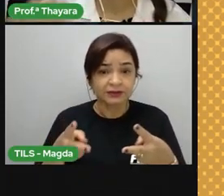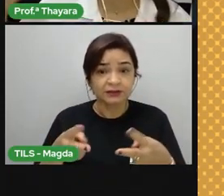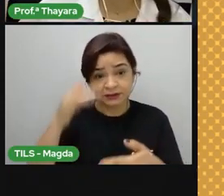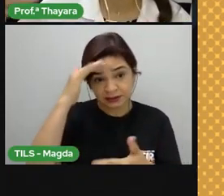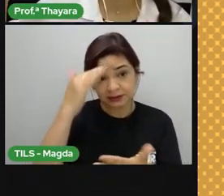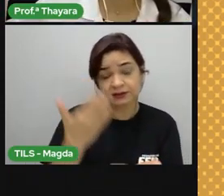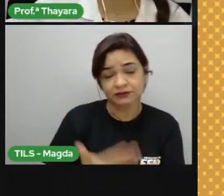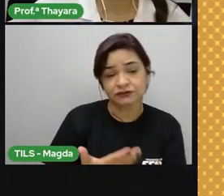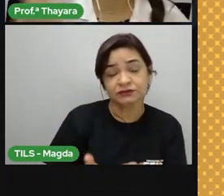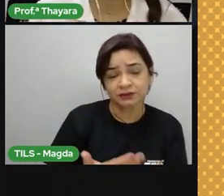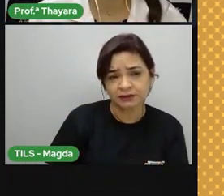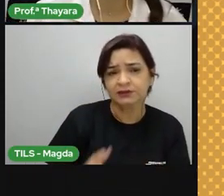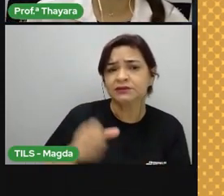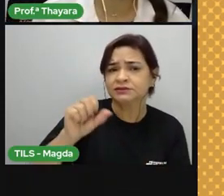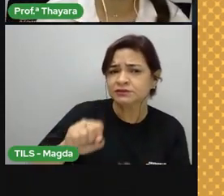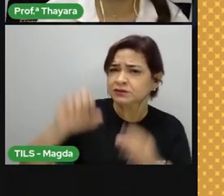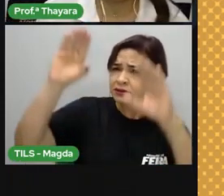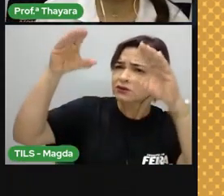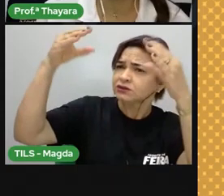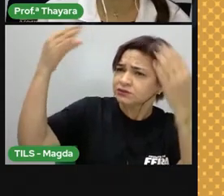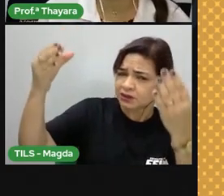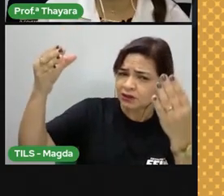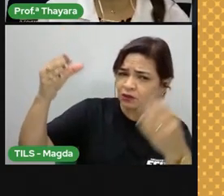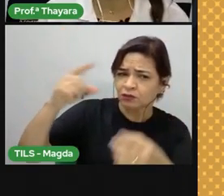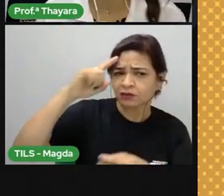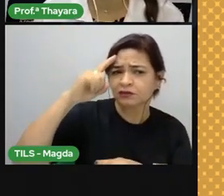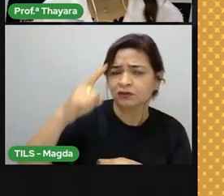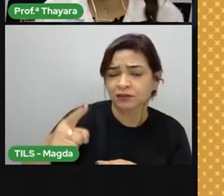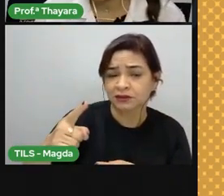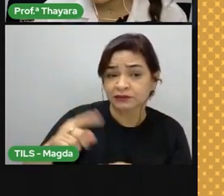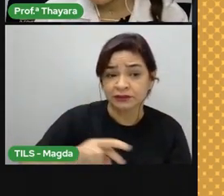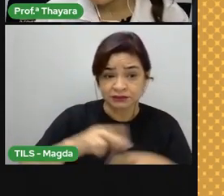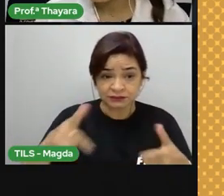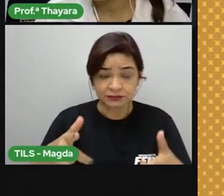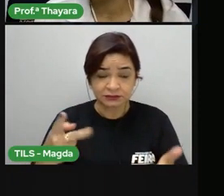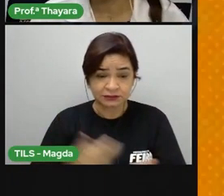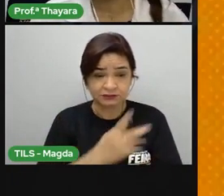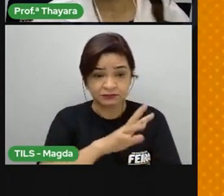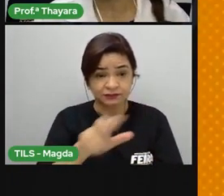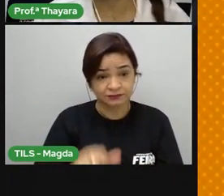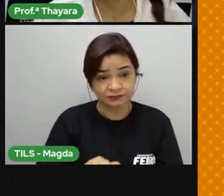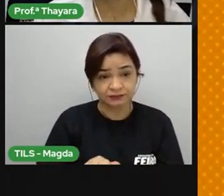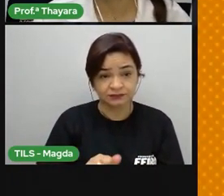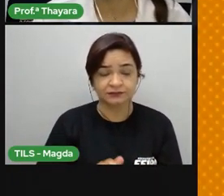acreditar que sim, era o céu que regia esses fenômenos que aconteciam aqui na Terra.